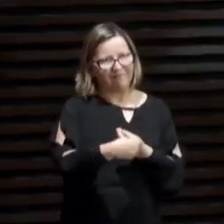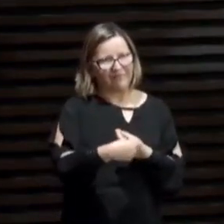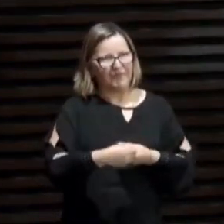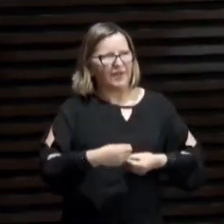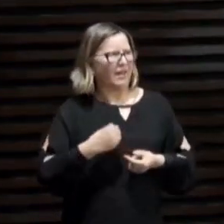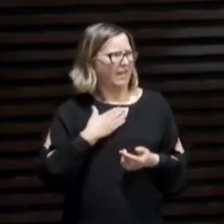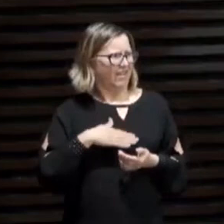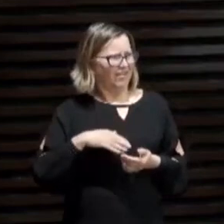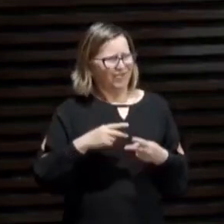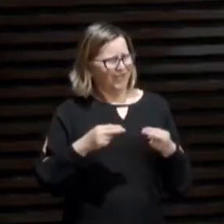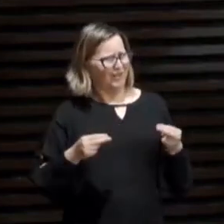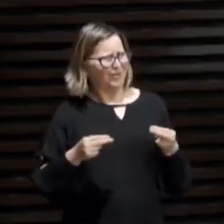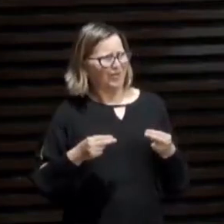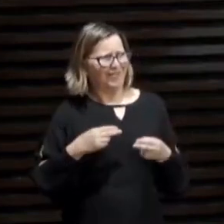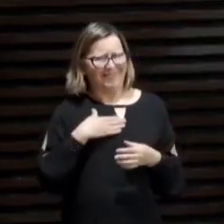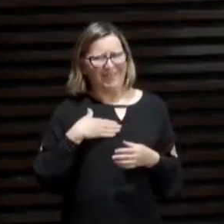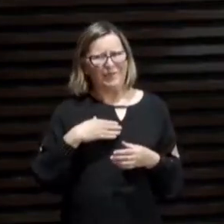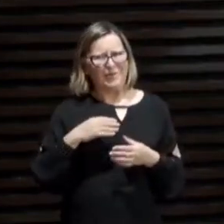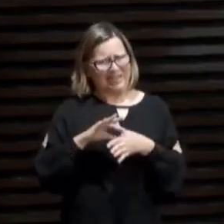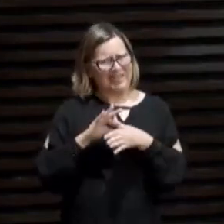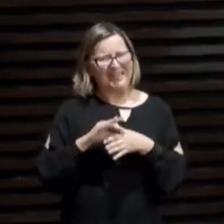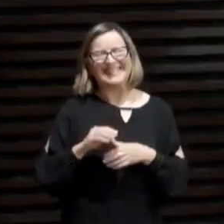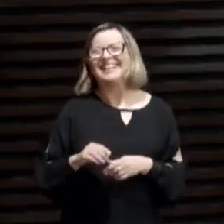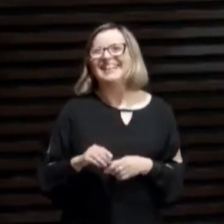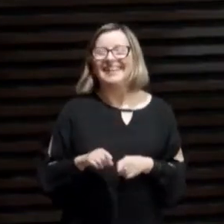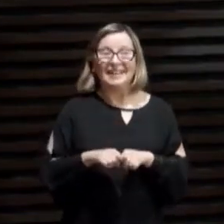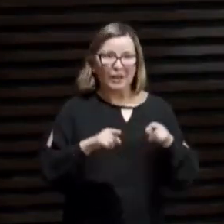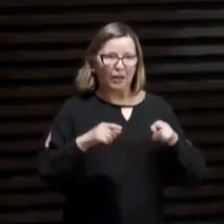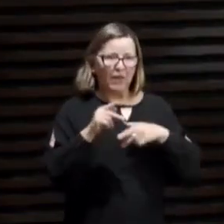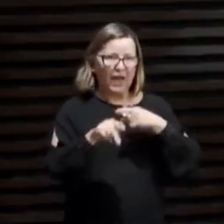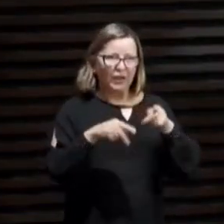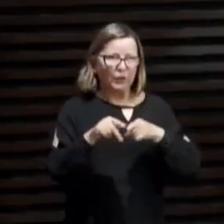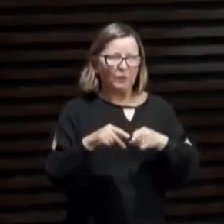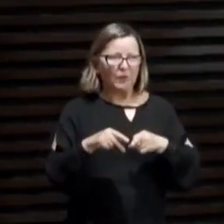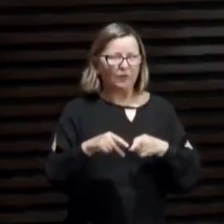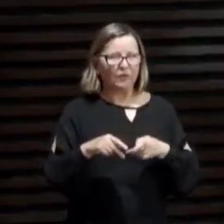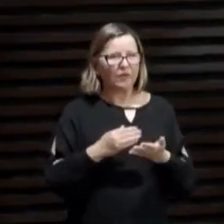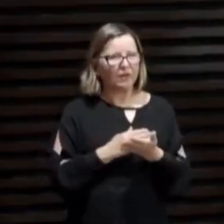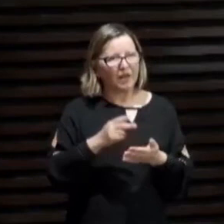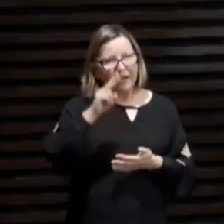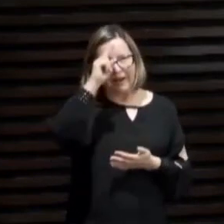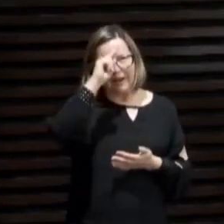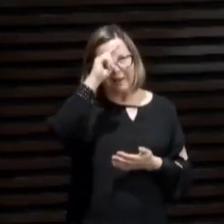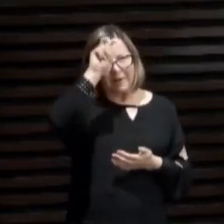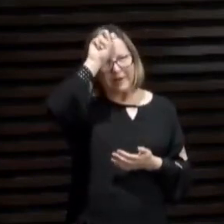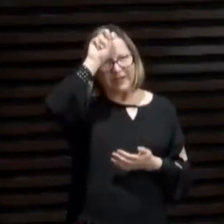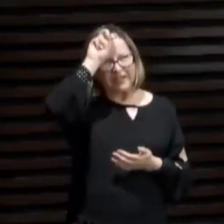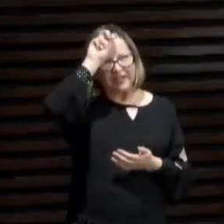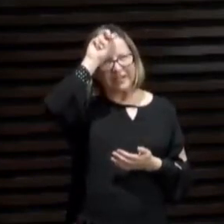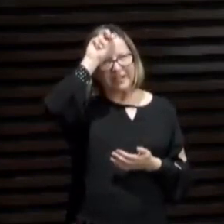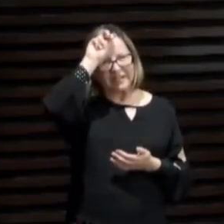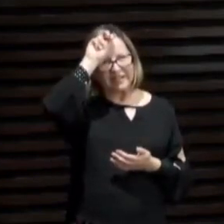carne. Mas o povo começou a olhar para trás, a lembrar do Egito. Começaram a